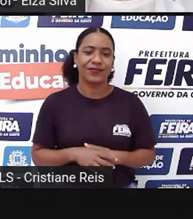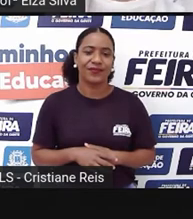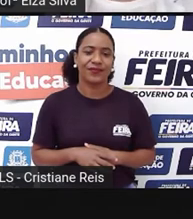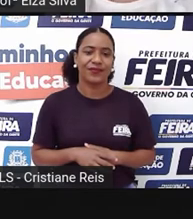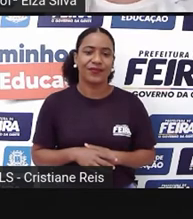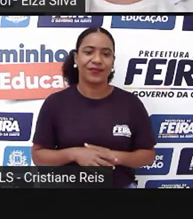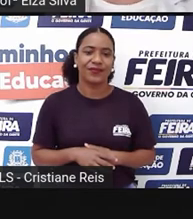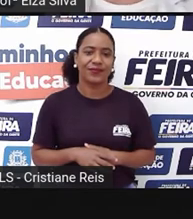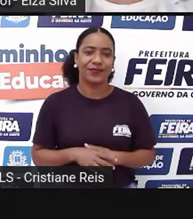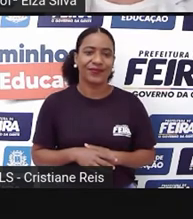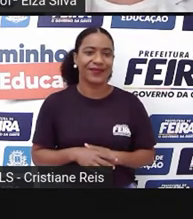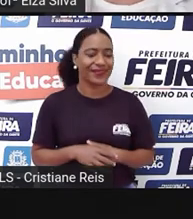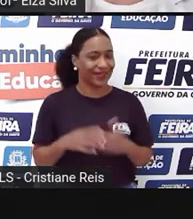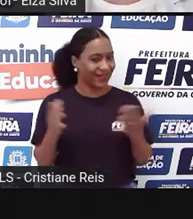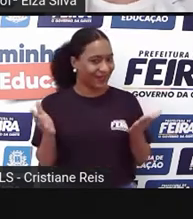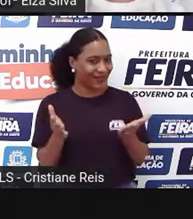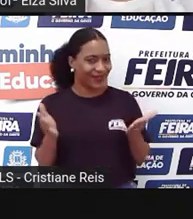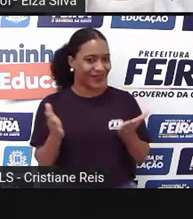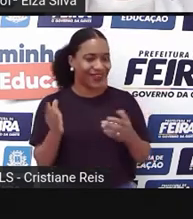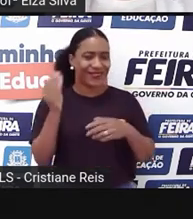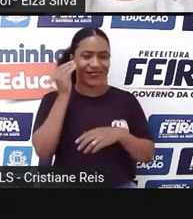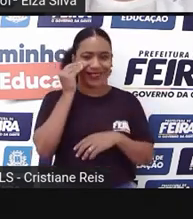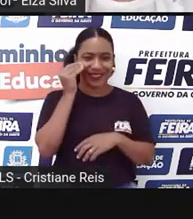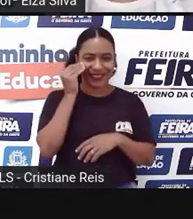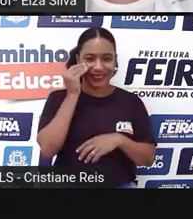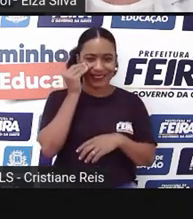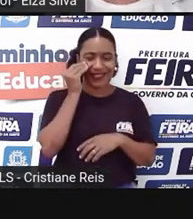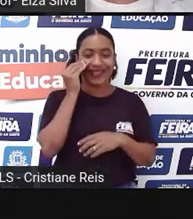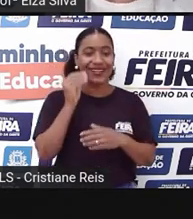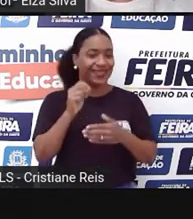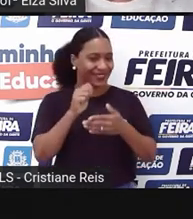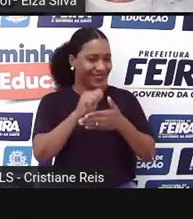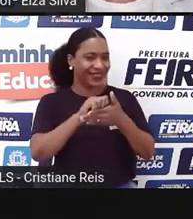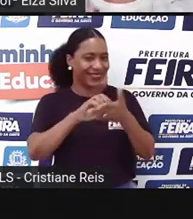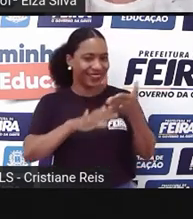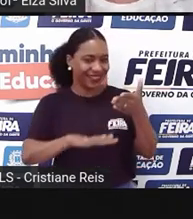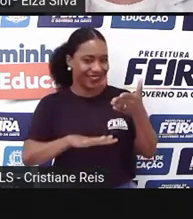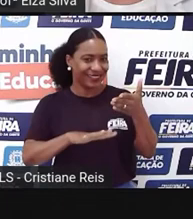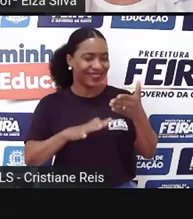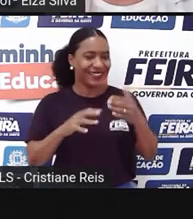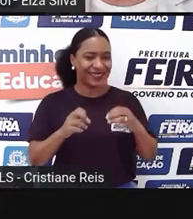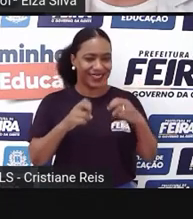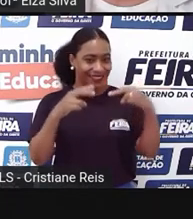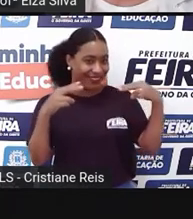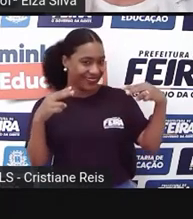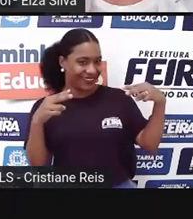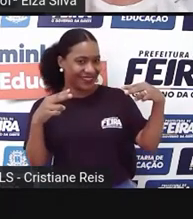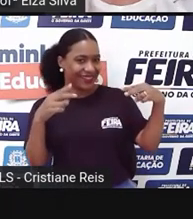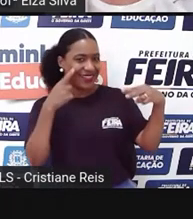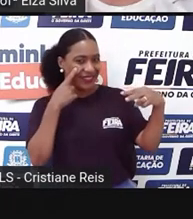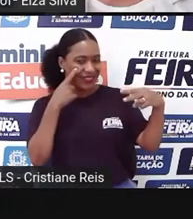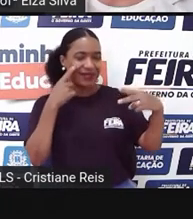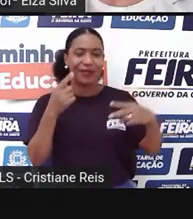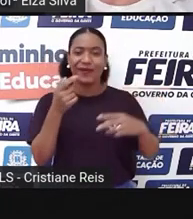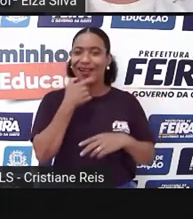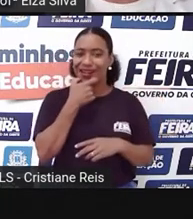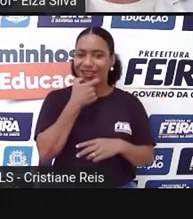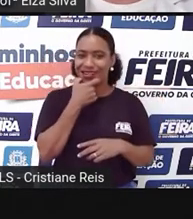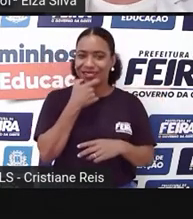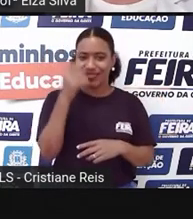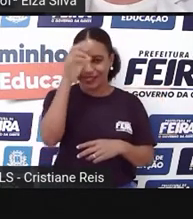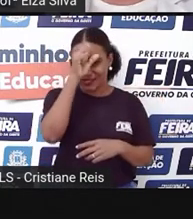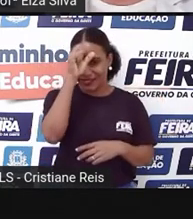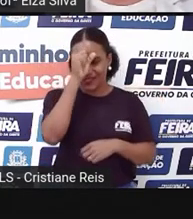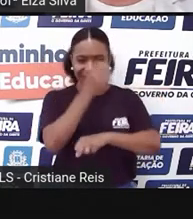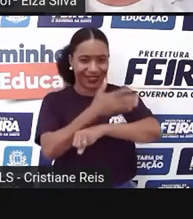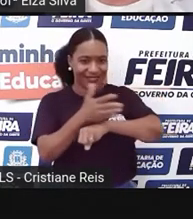E aí, gente, vamos agora praticar uma atividade interativa para a gente desenvolver um pouquinho mais o nosso inglês a